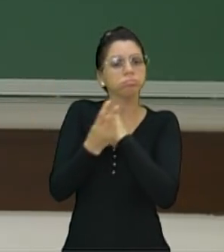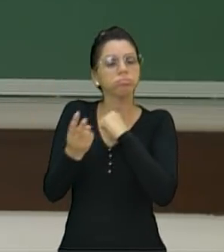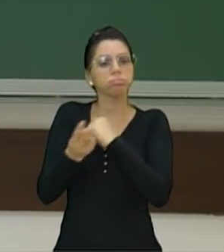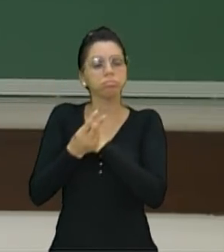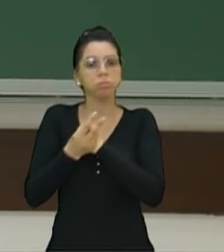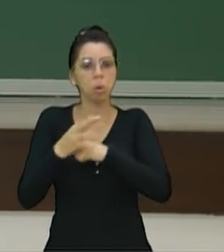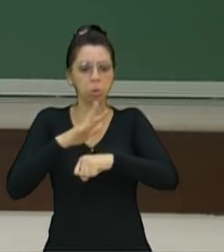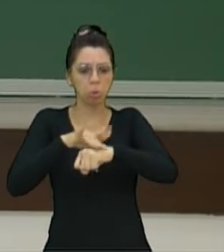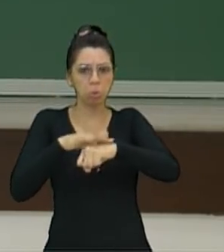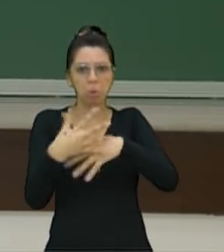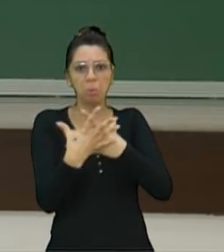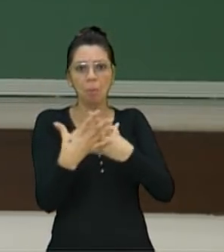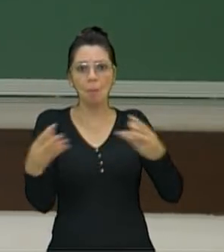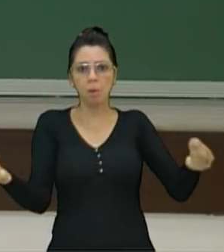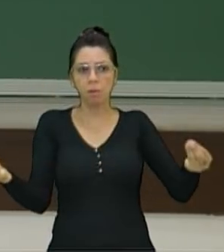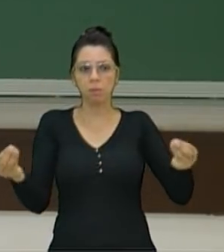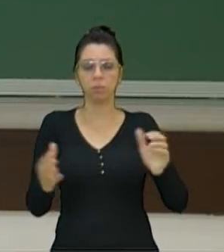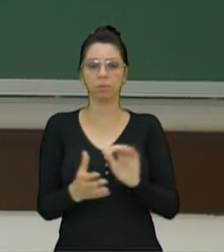livres de doenças.